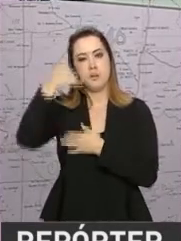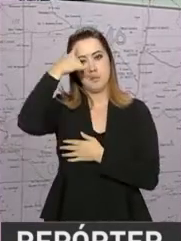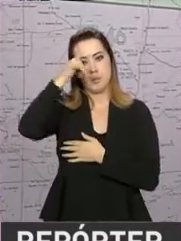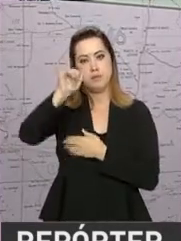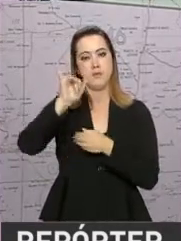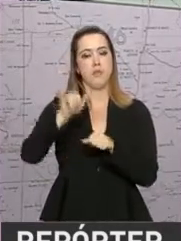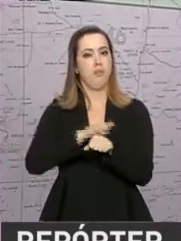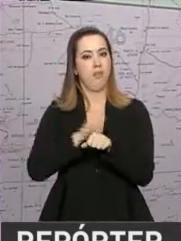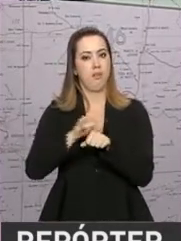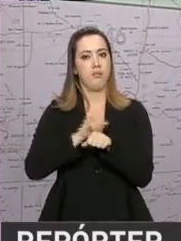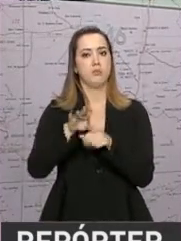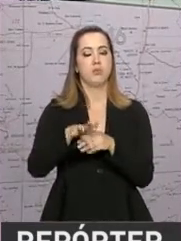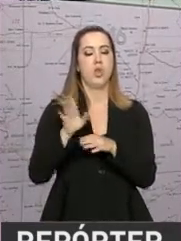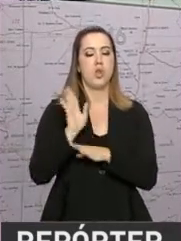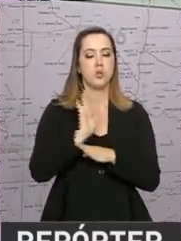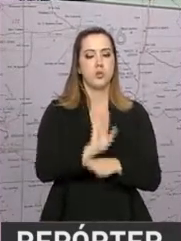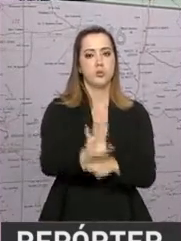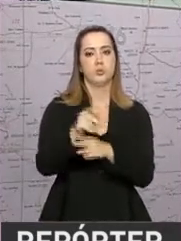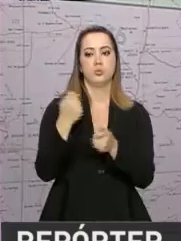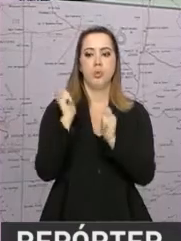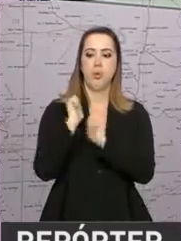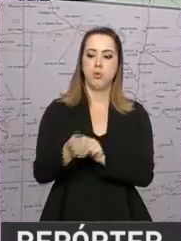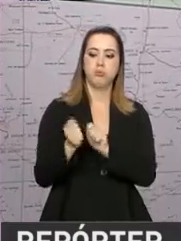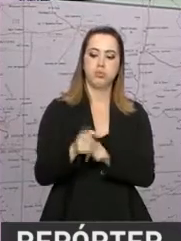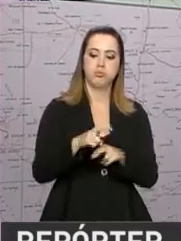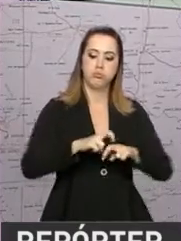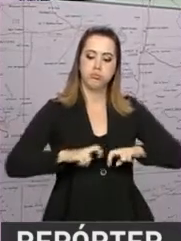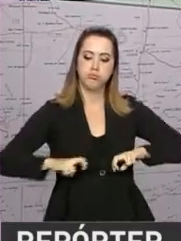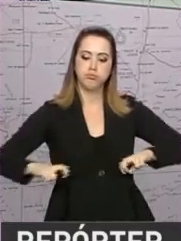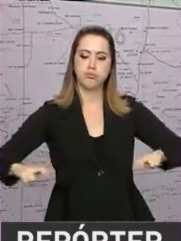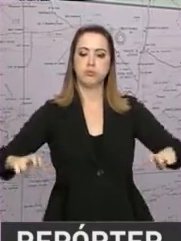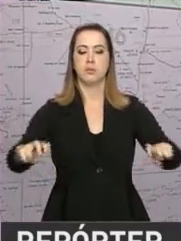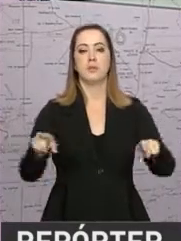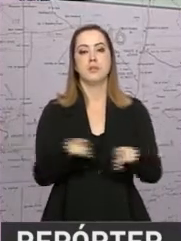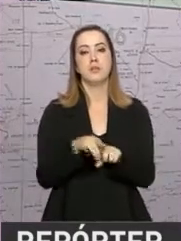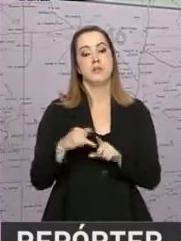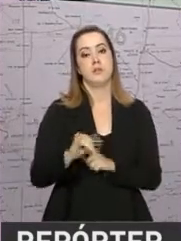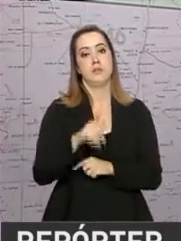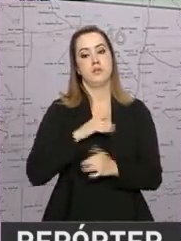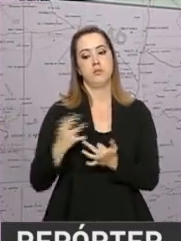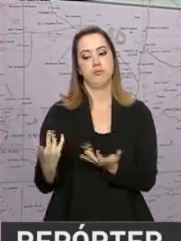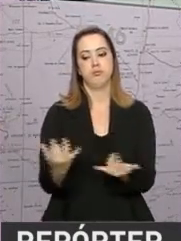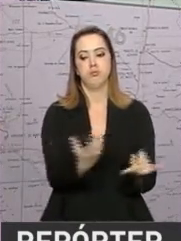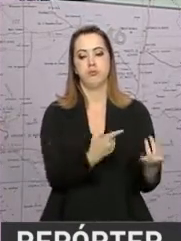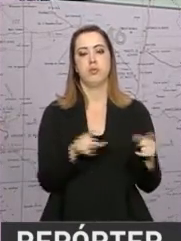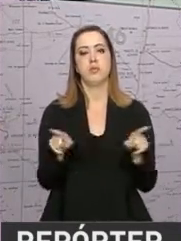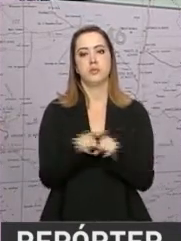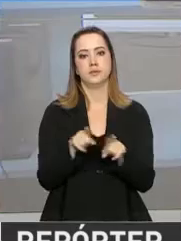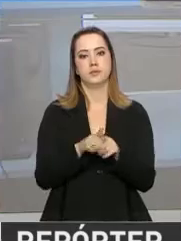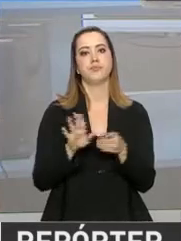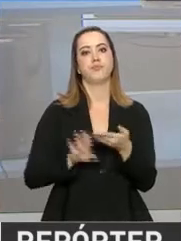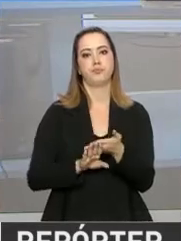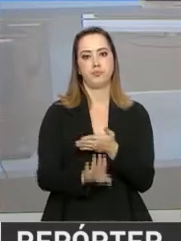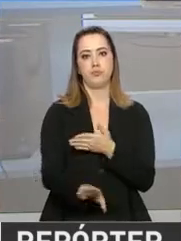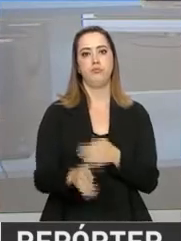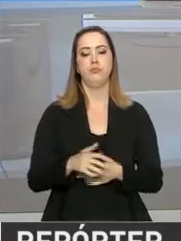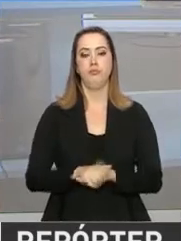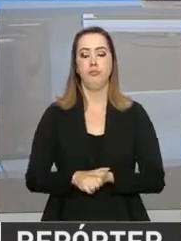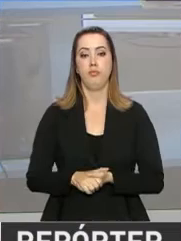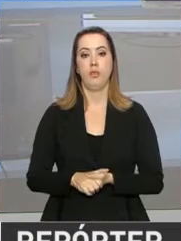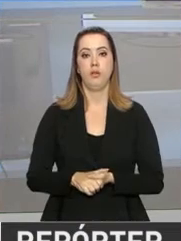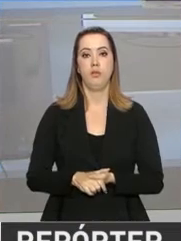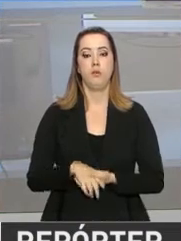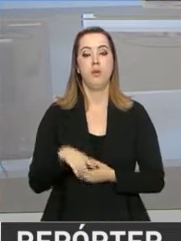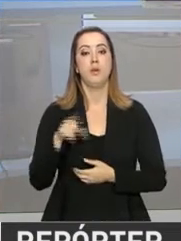roças e na queima quando necessário na cultura e se na época o senhor vai fogo fazer também o combate para